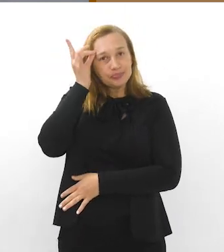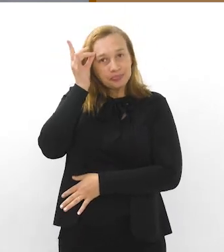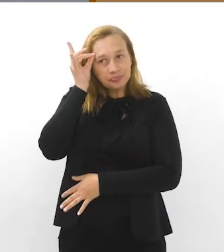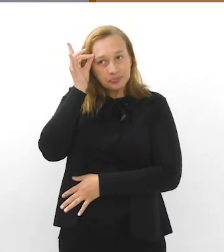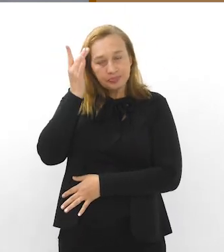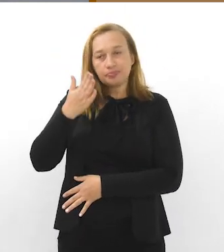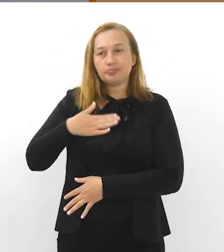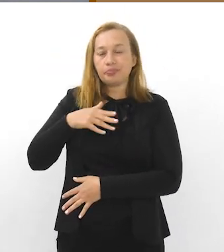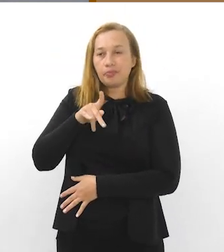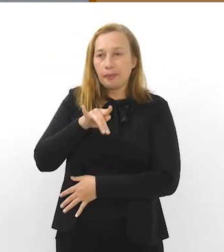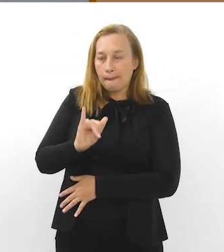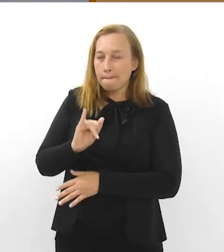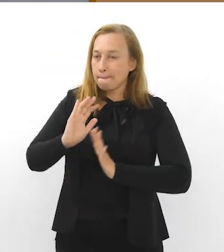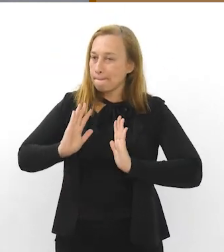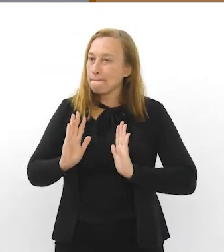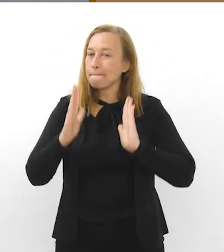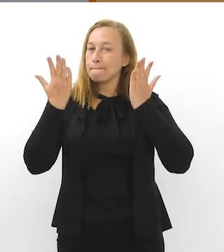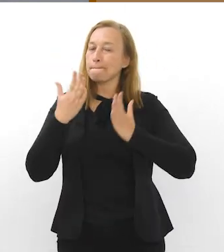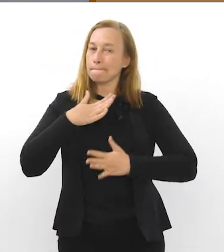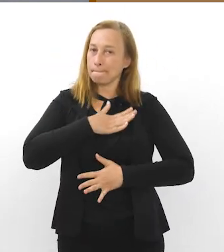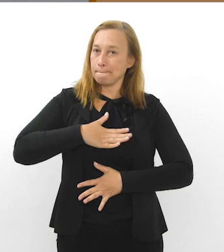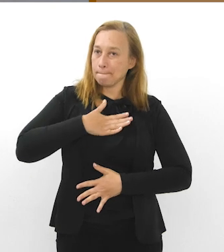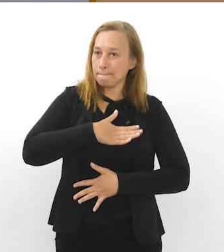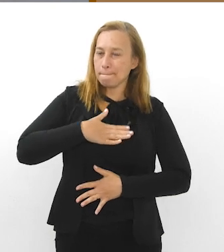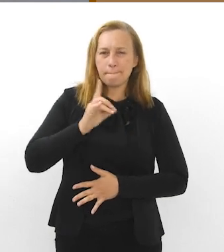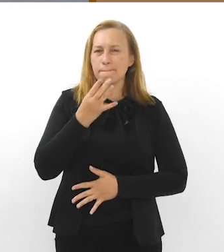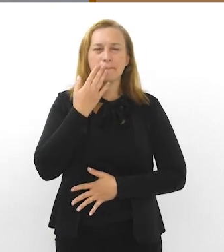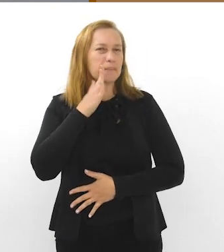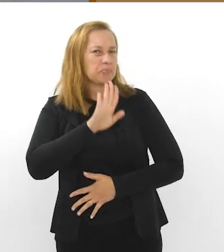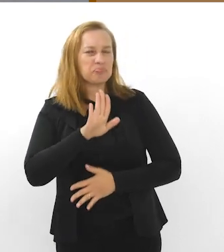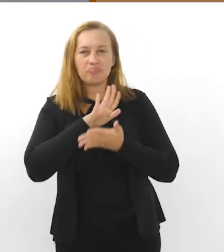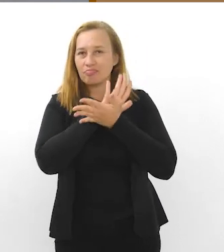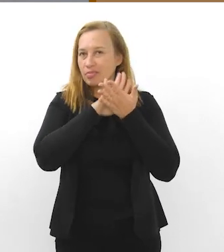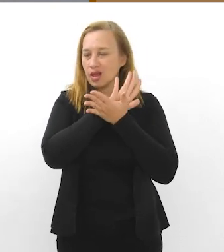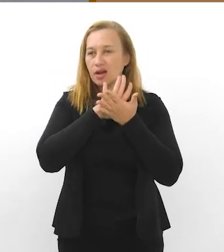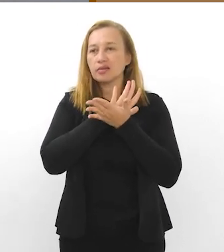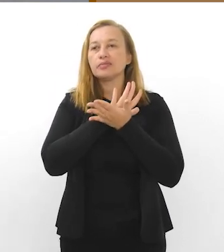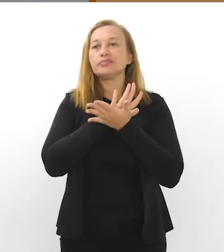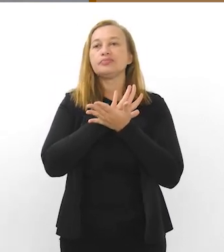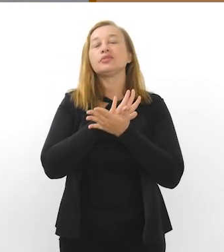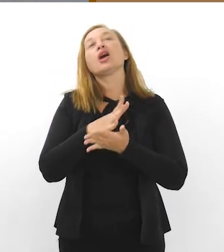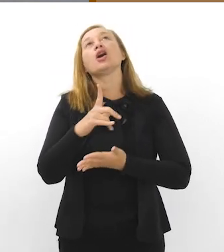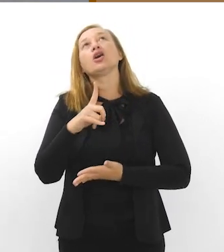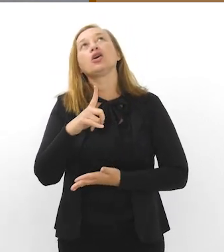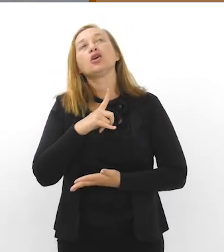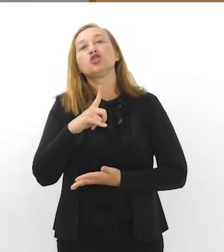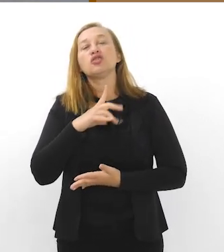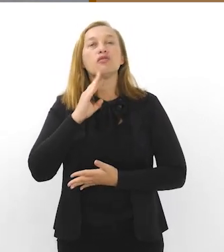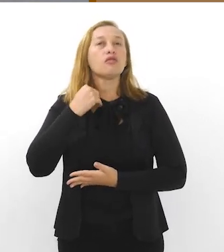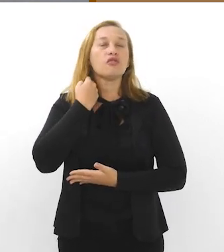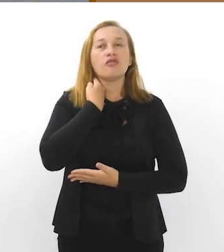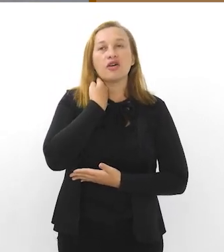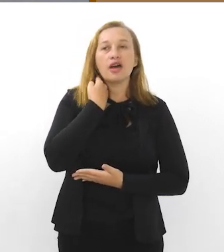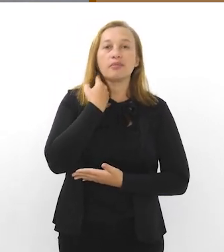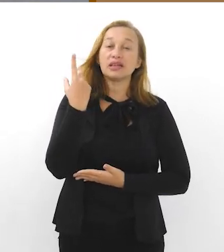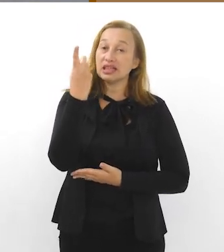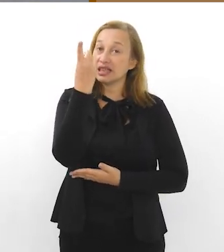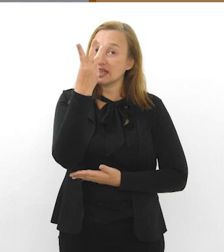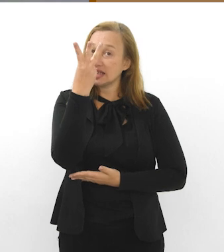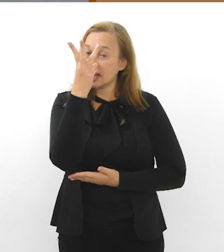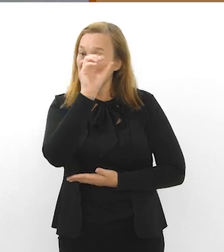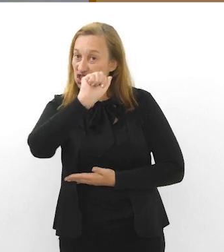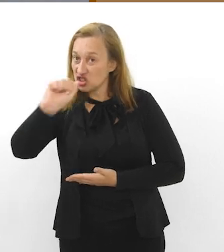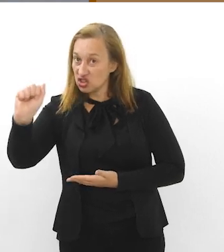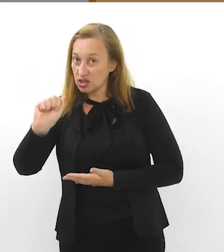Santo. Os meus pais eram cesteiros. Não foi promessa, não foi nada. Eu tive febre